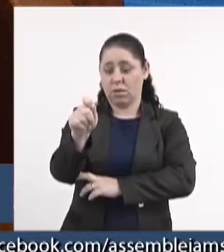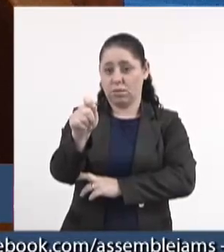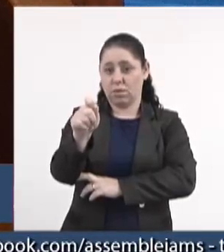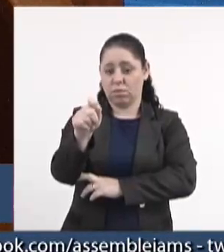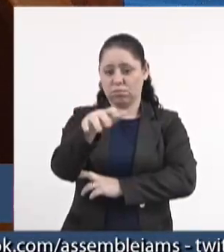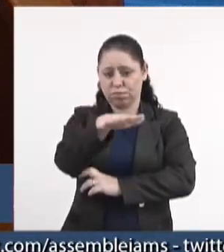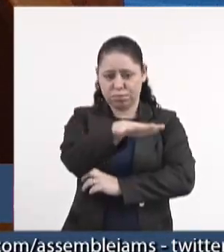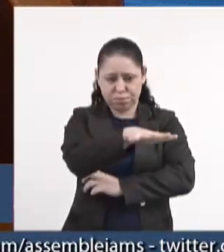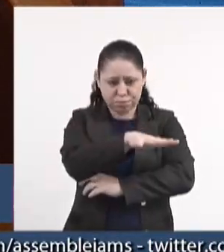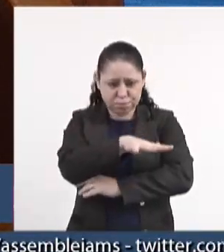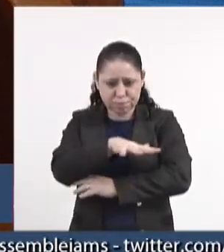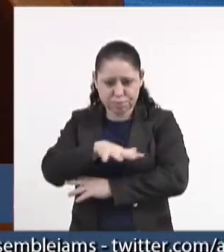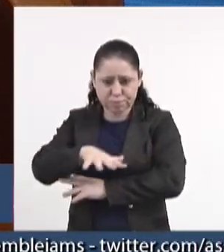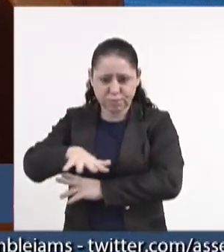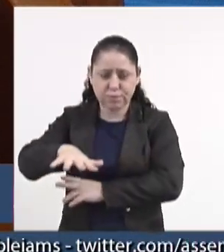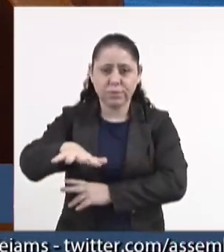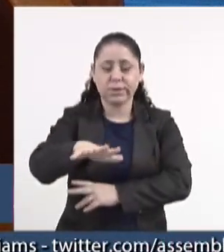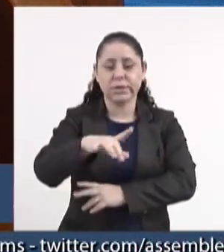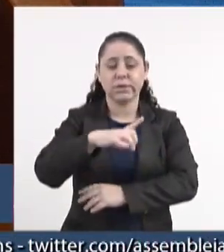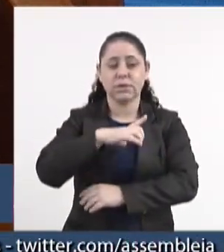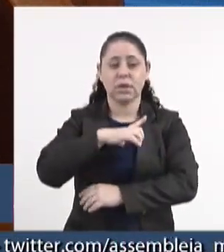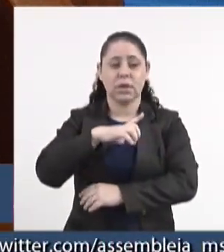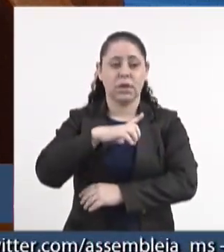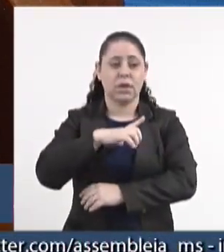torno de um